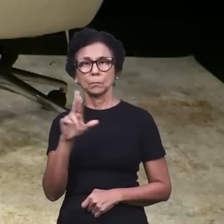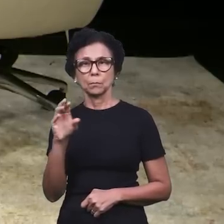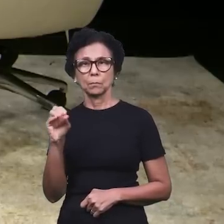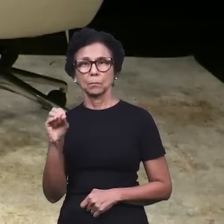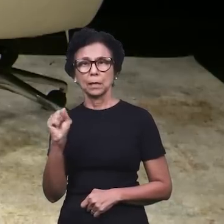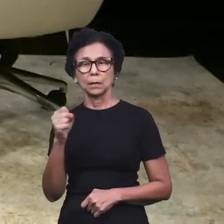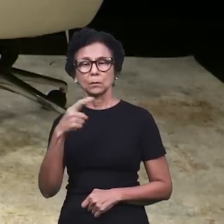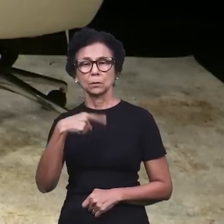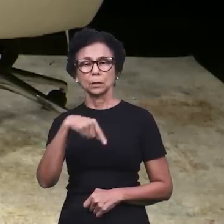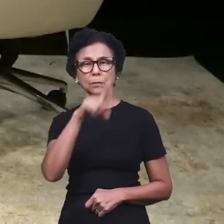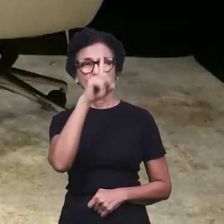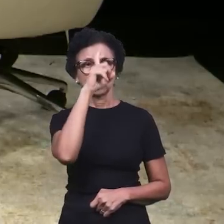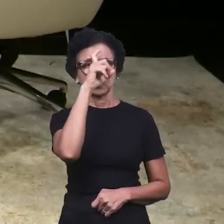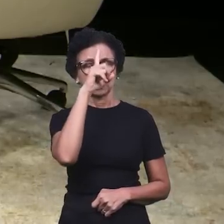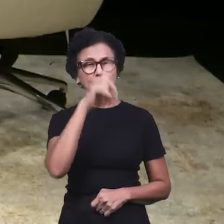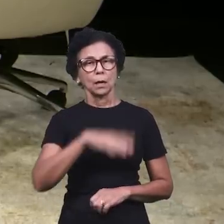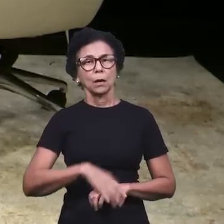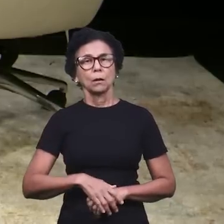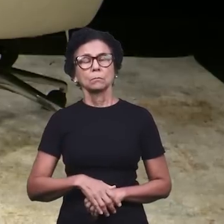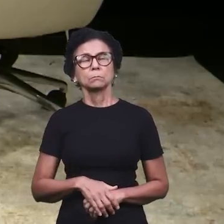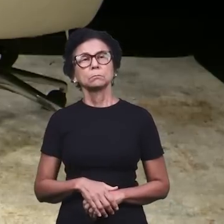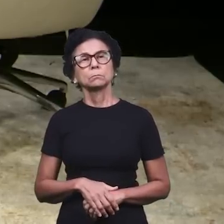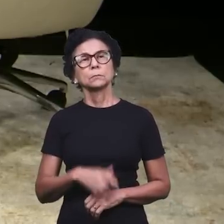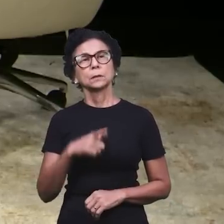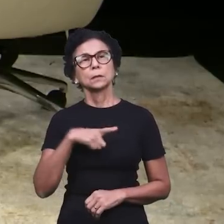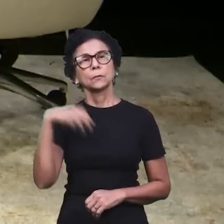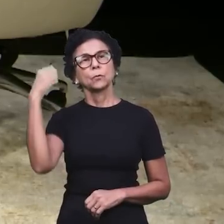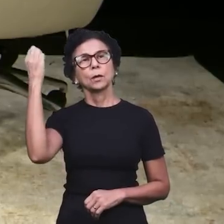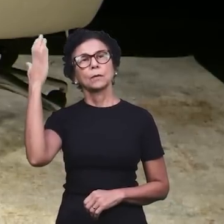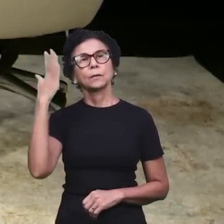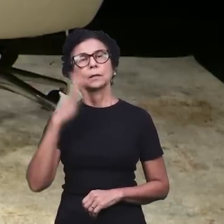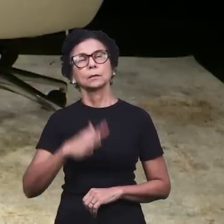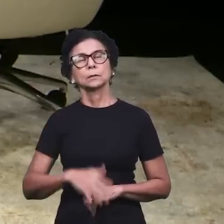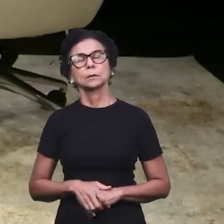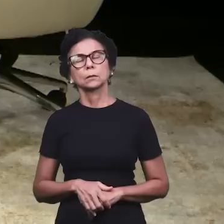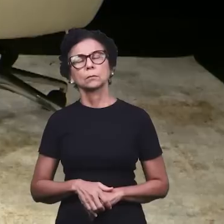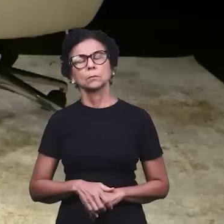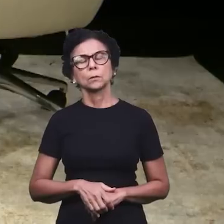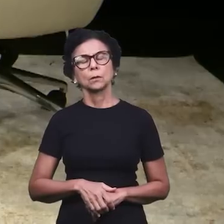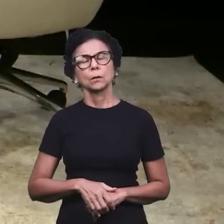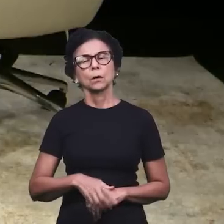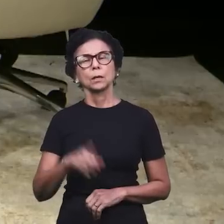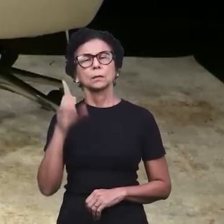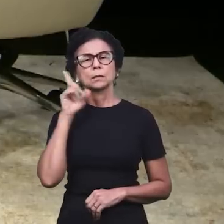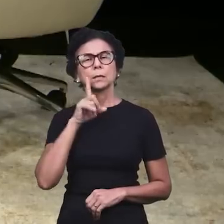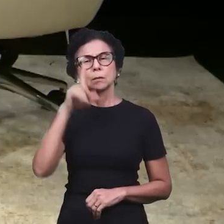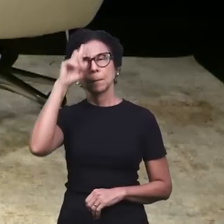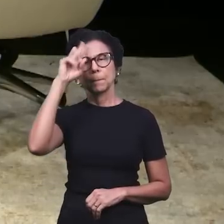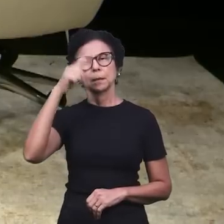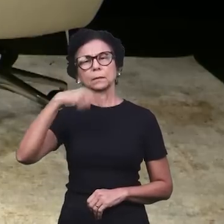envia um pastor para o início da igreja nos Estados Unidos. Maravilha, hein?